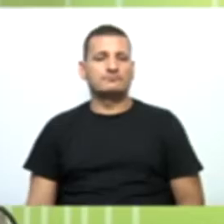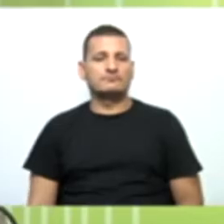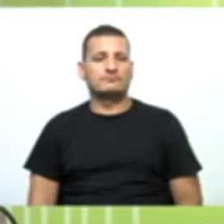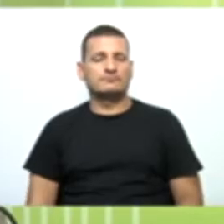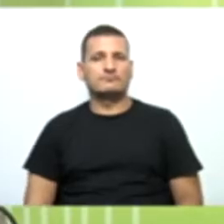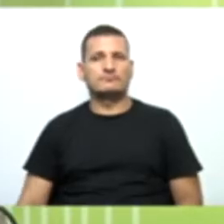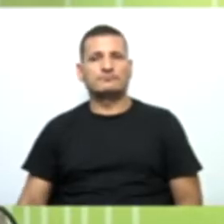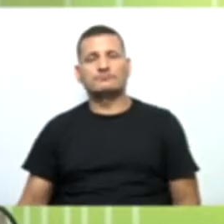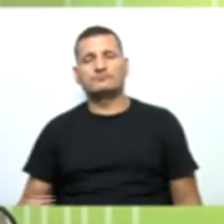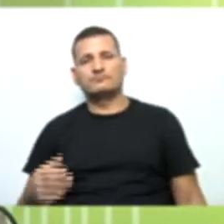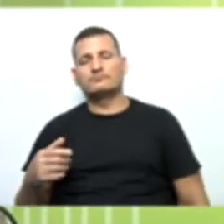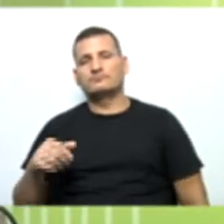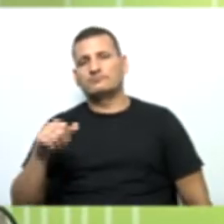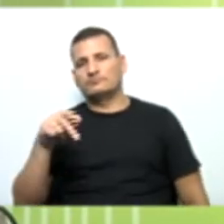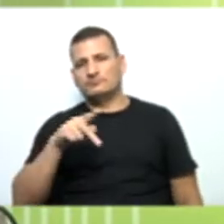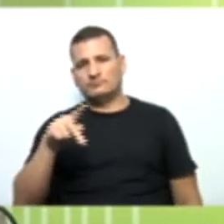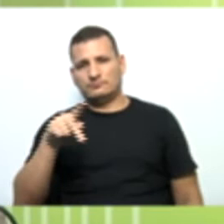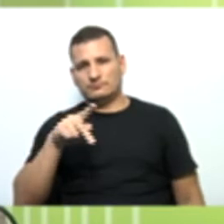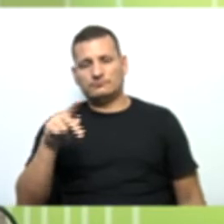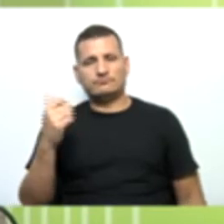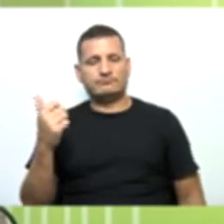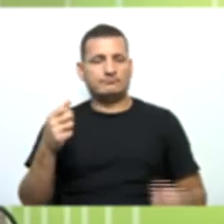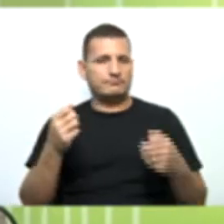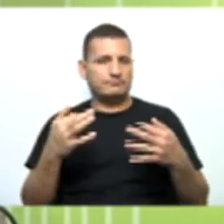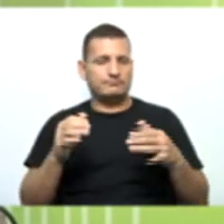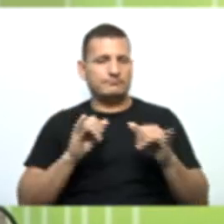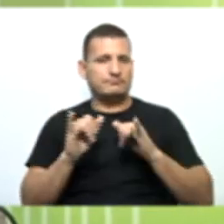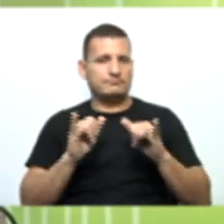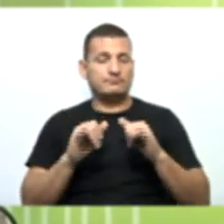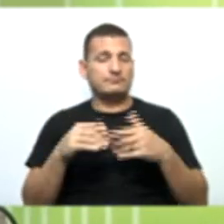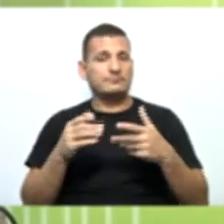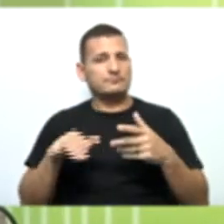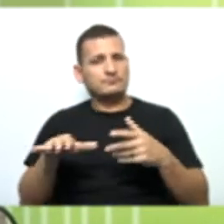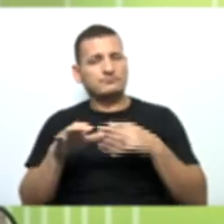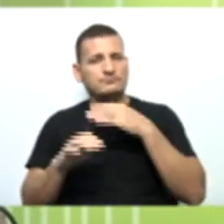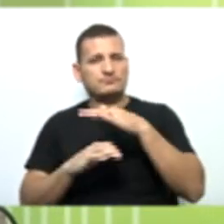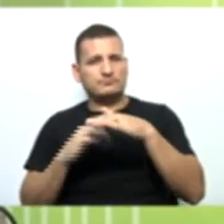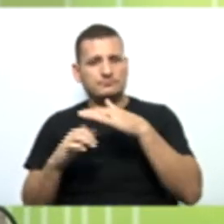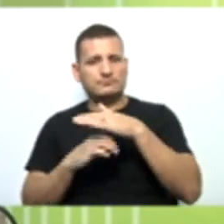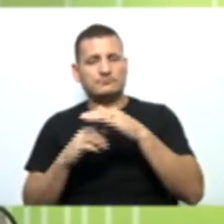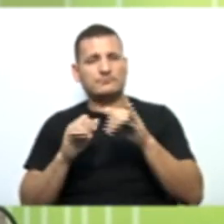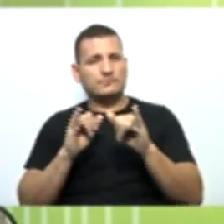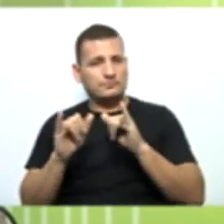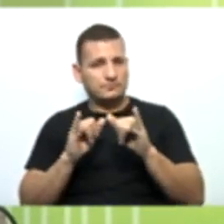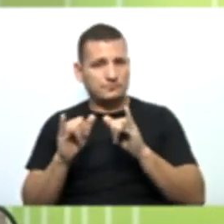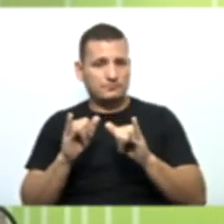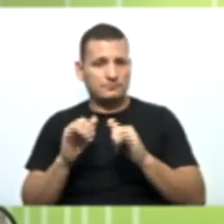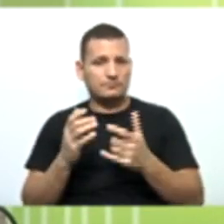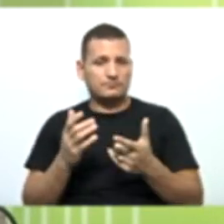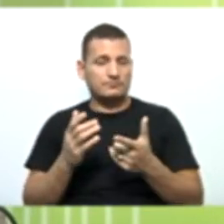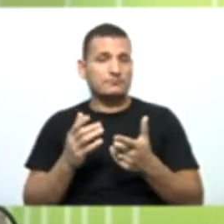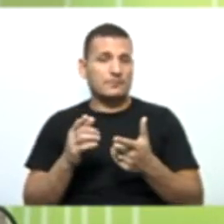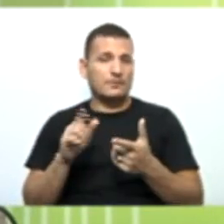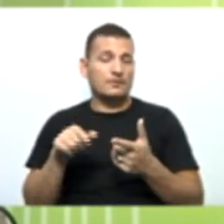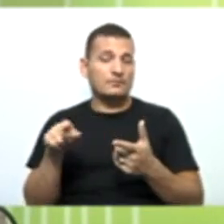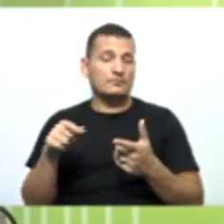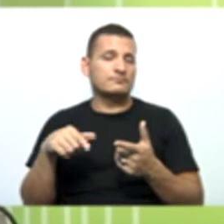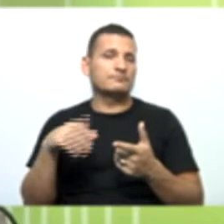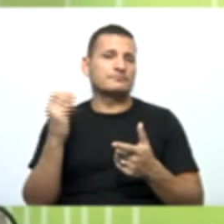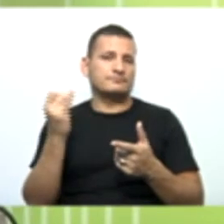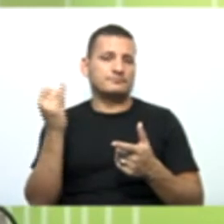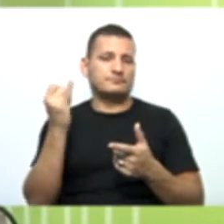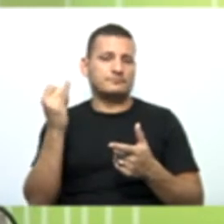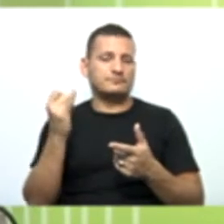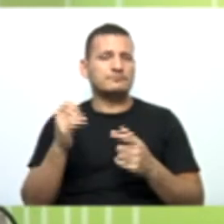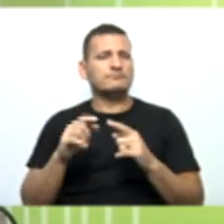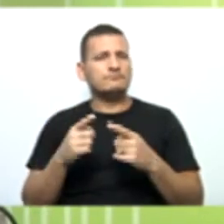a questão da informação. Então, assim, no mundo do negócio, a informação, galera, é a informação que importa. Então, assim,